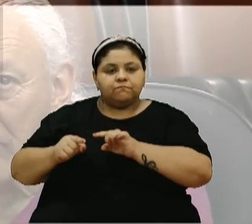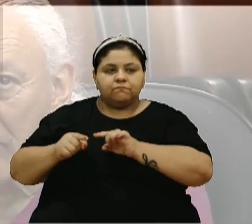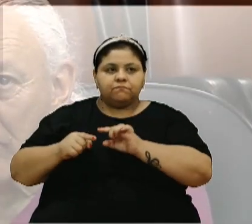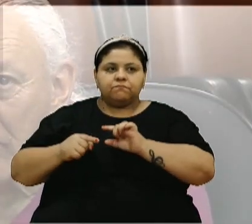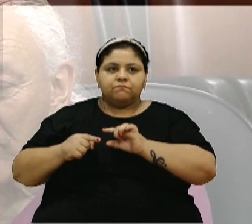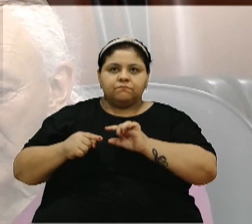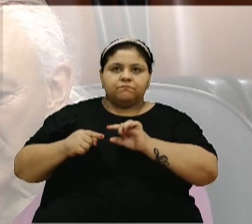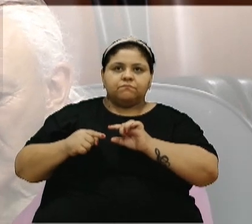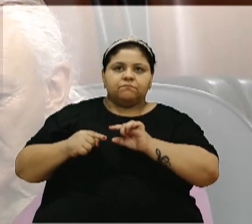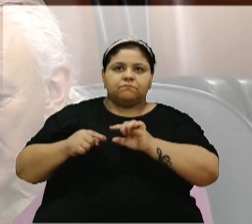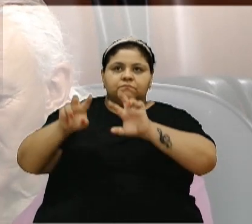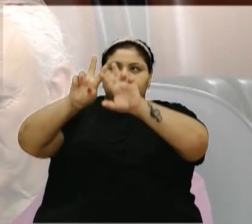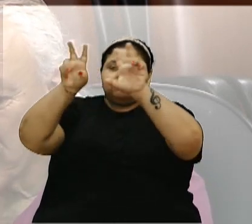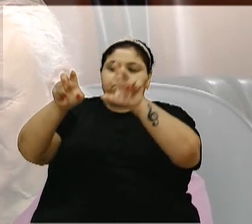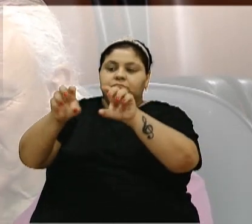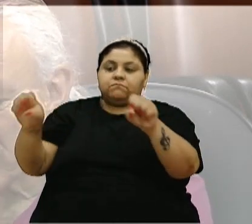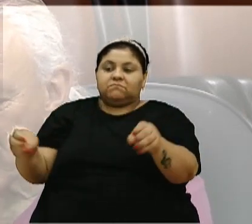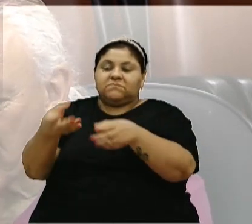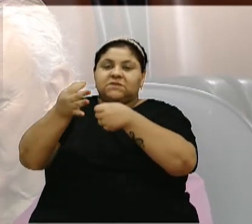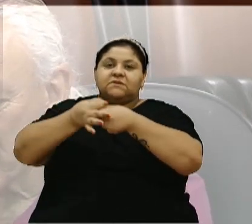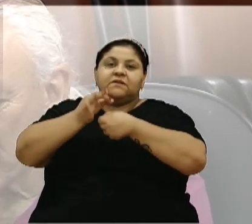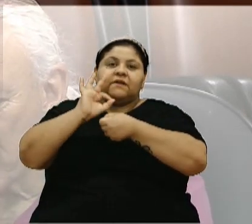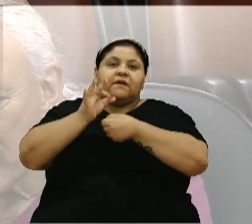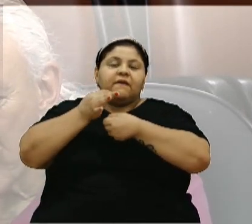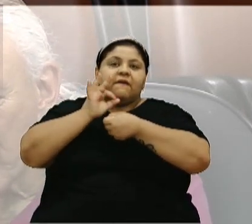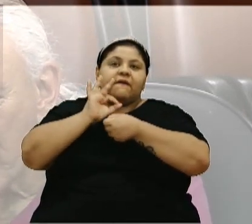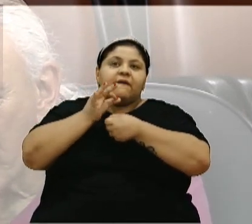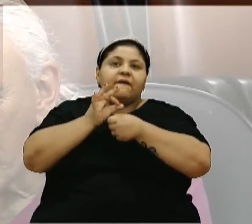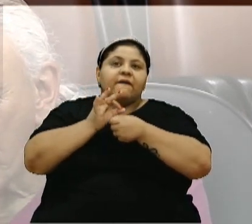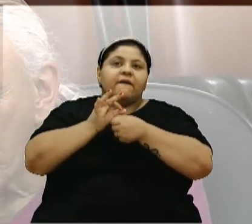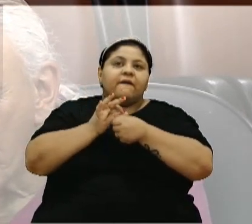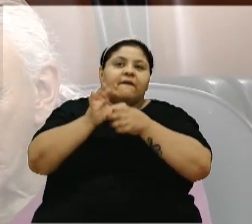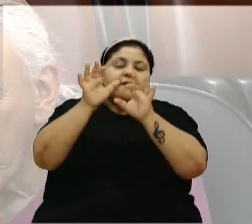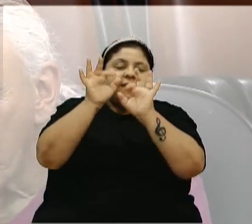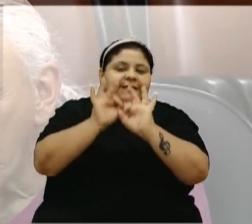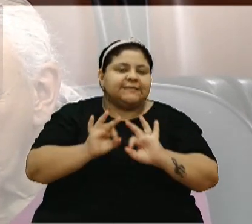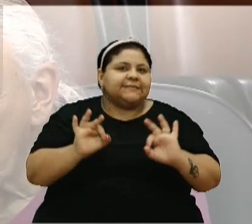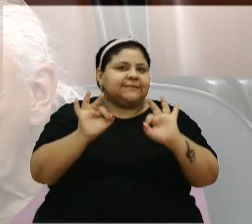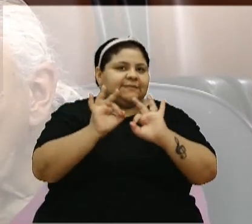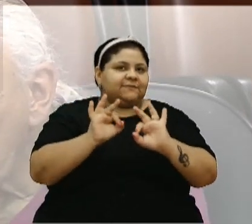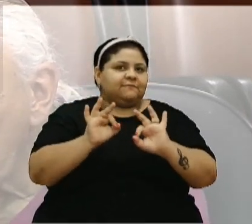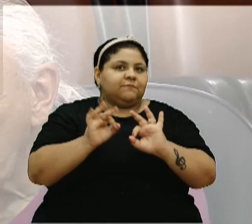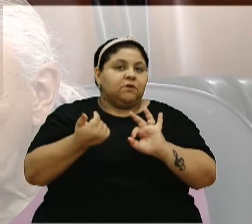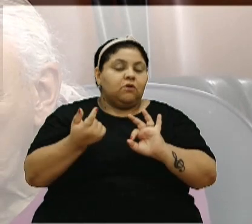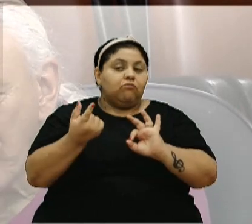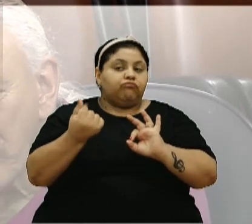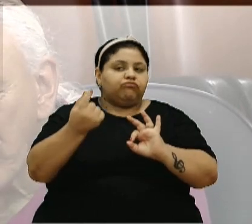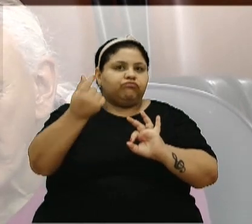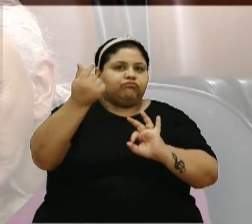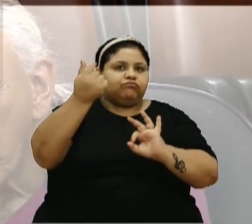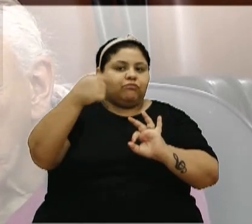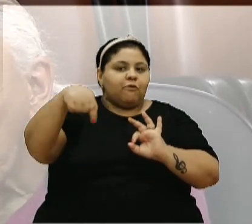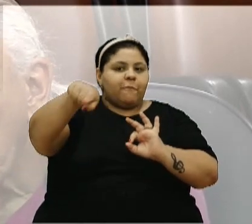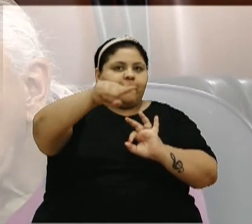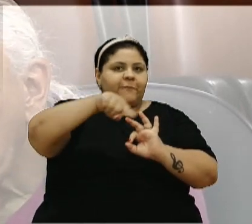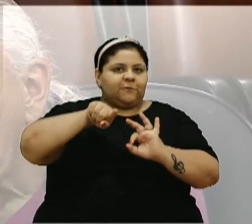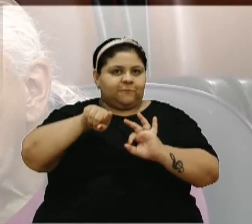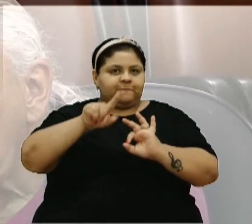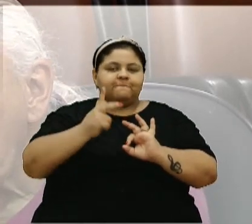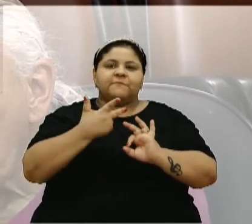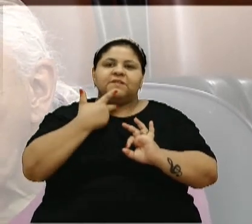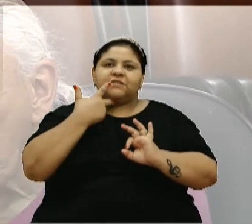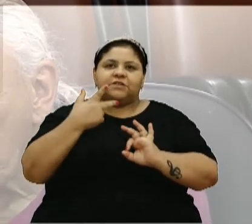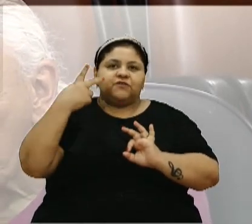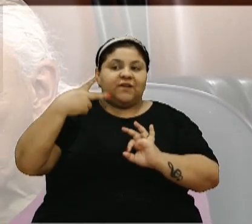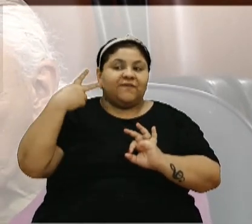mas o tema da Festa da Uva ele é sensível e um custo muito alto para todos nós. E quando a gente fala,